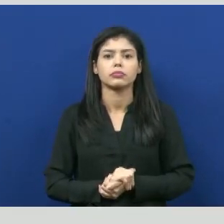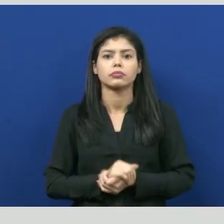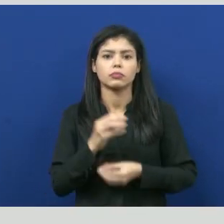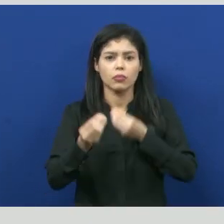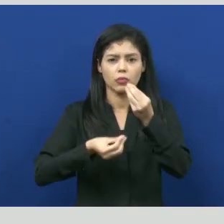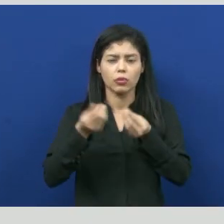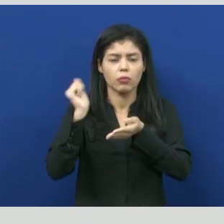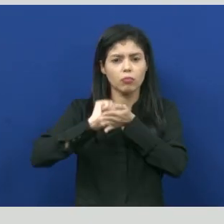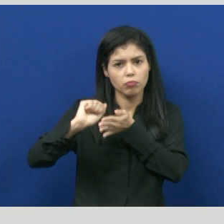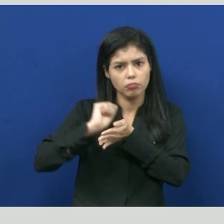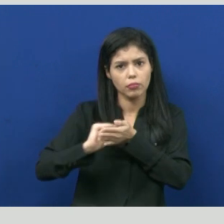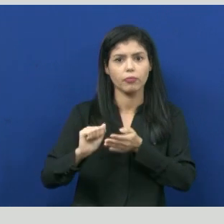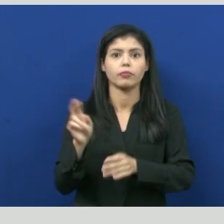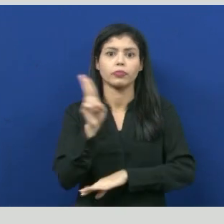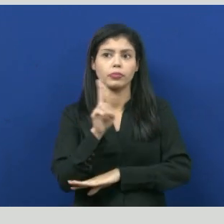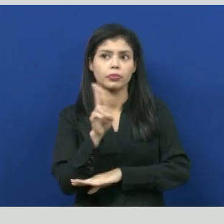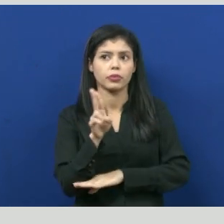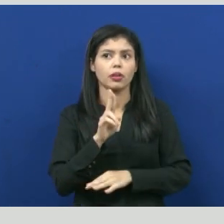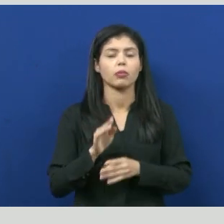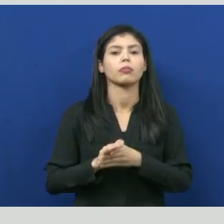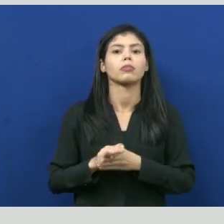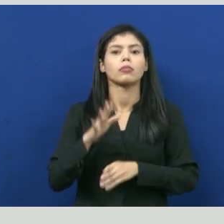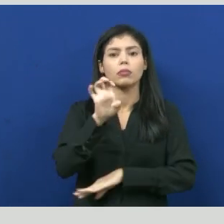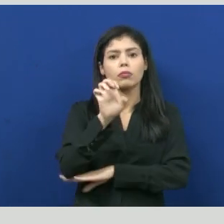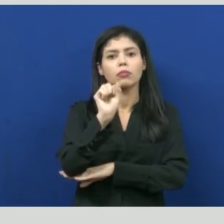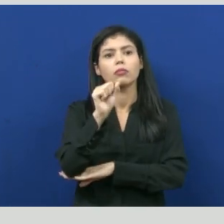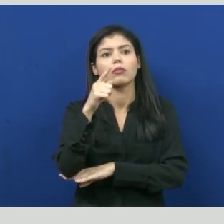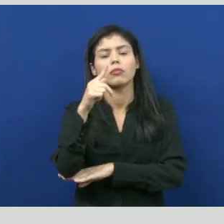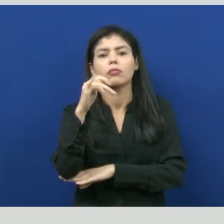Como eu escrevo o nome de uma espécie